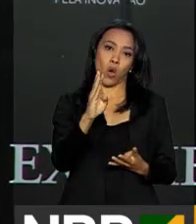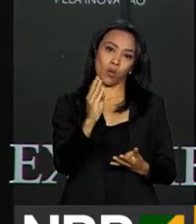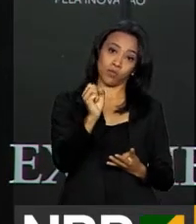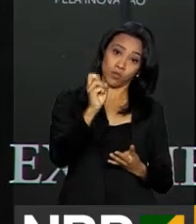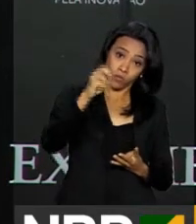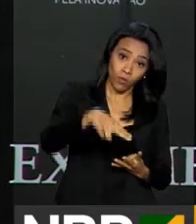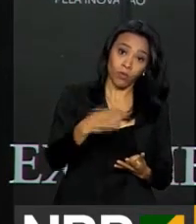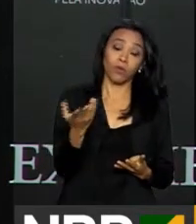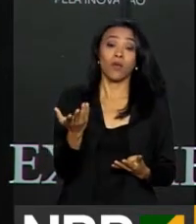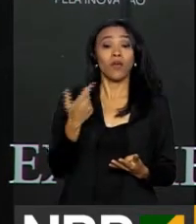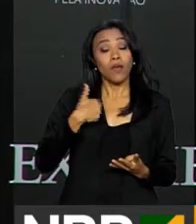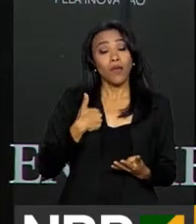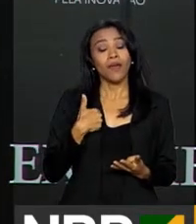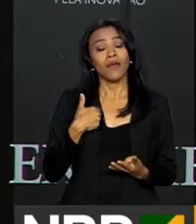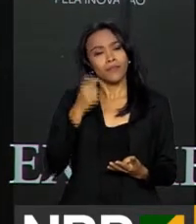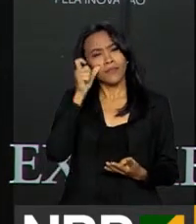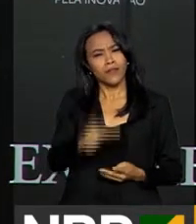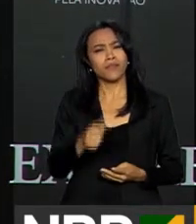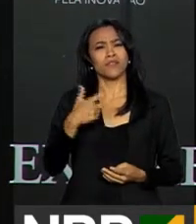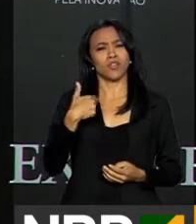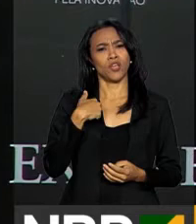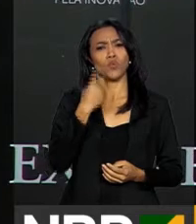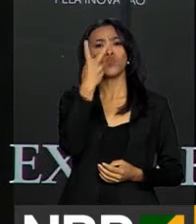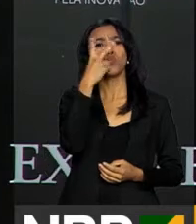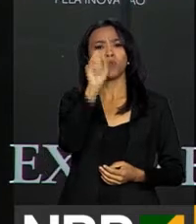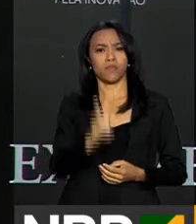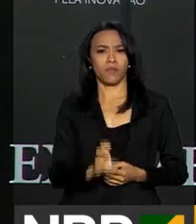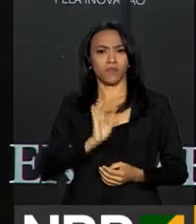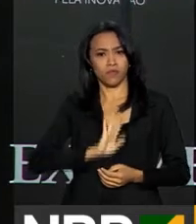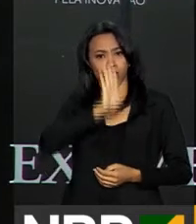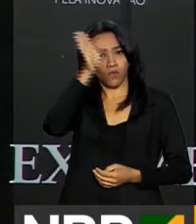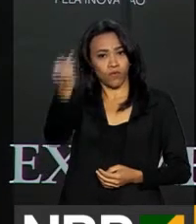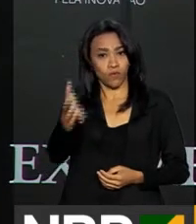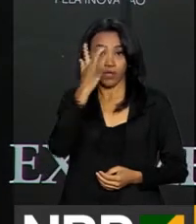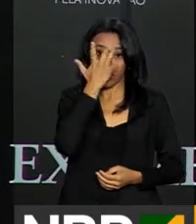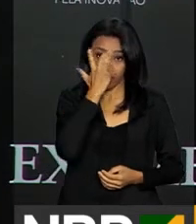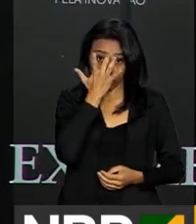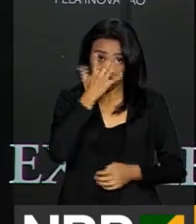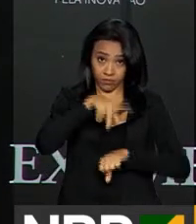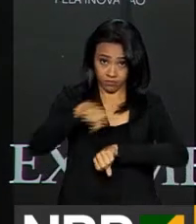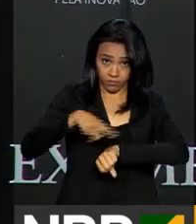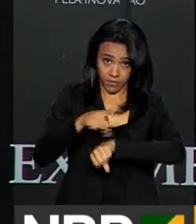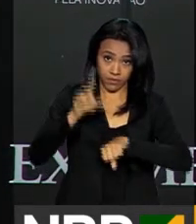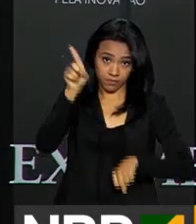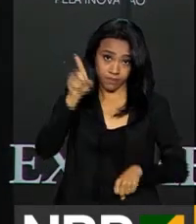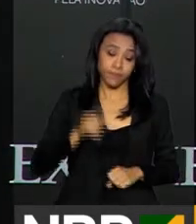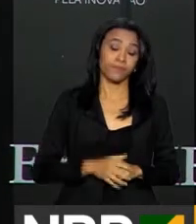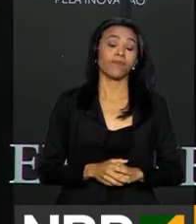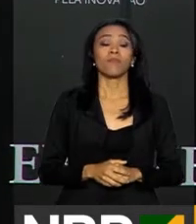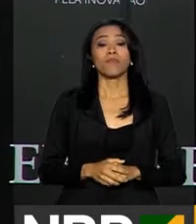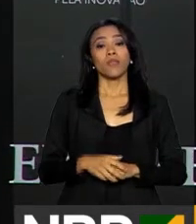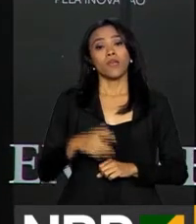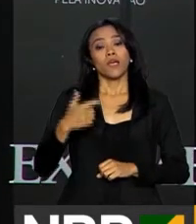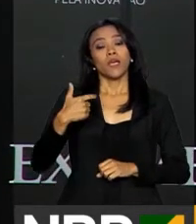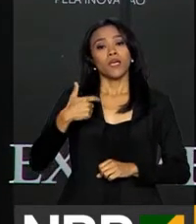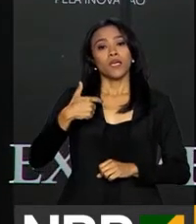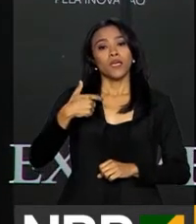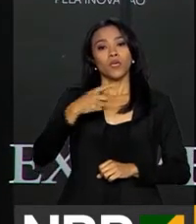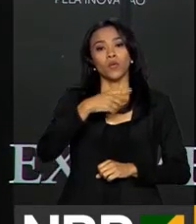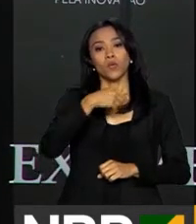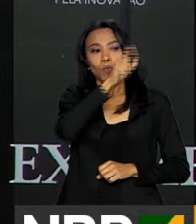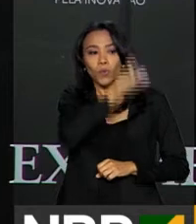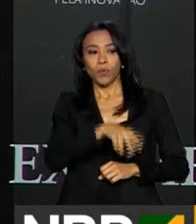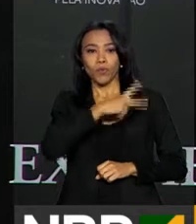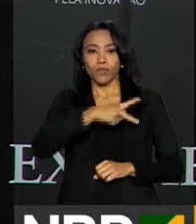que interessante, eu estive duas vezes na Índia e nas duas ocasiões eu estive, o nosso professor é de Cornell,